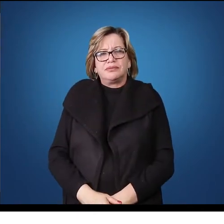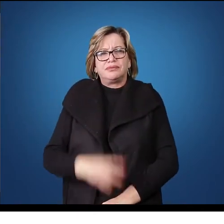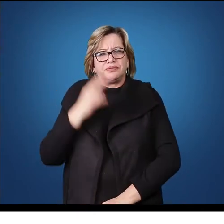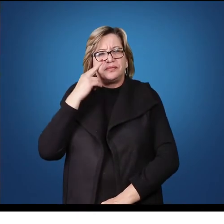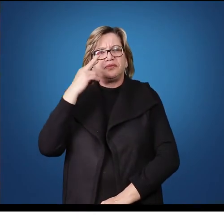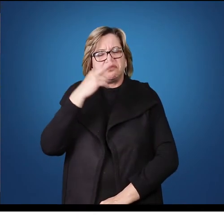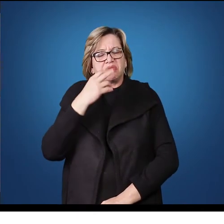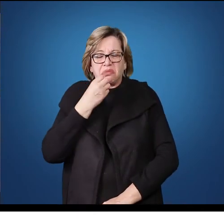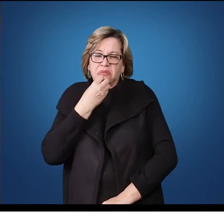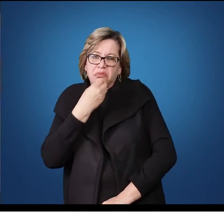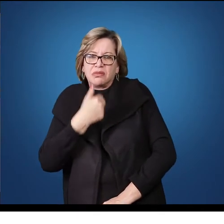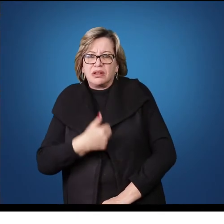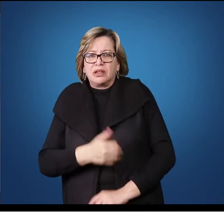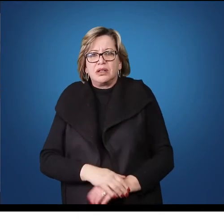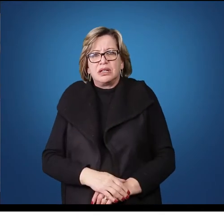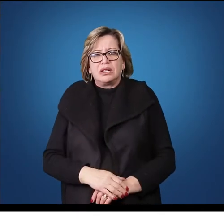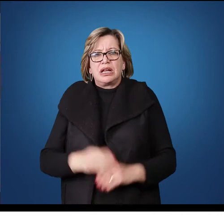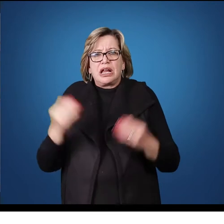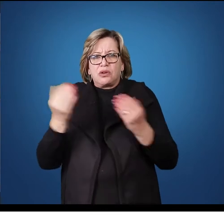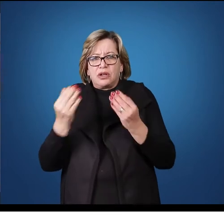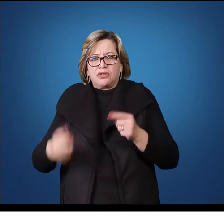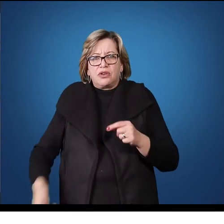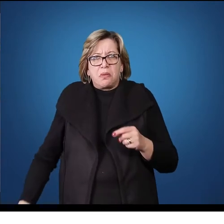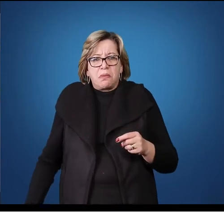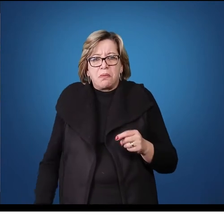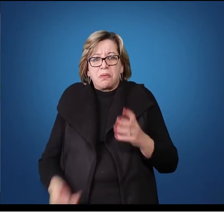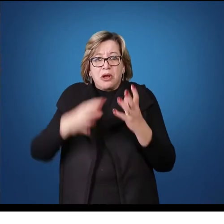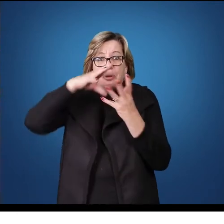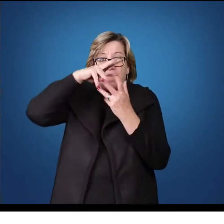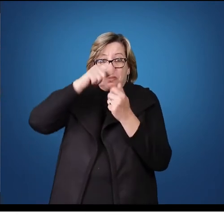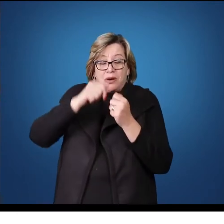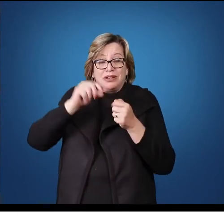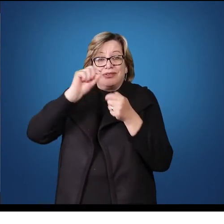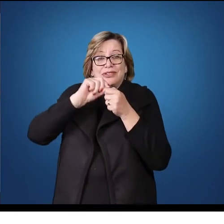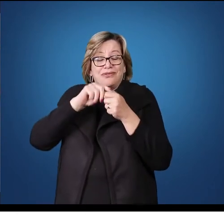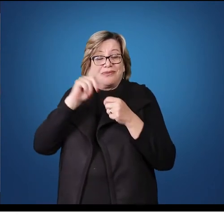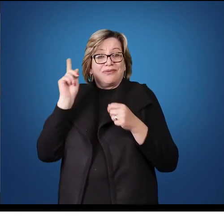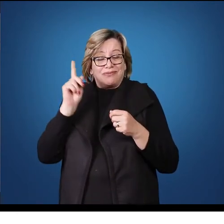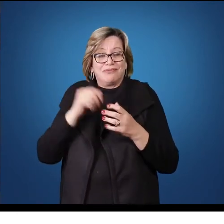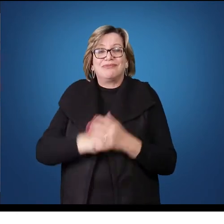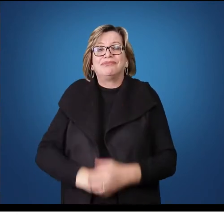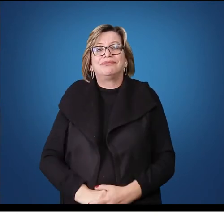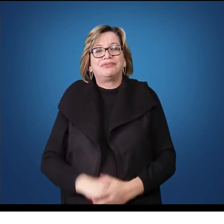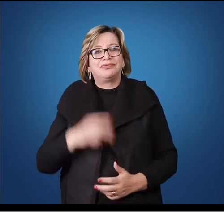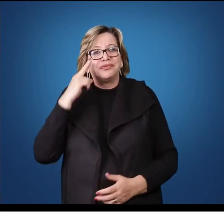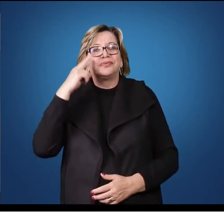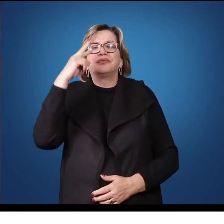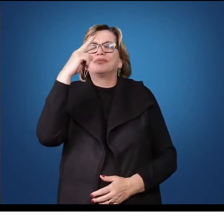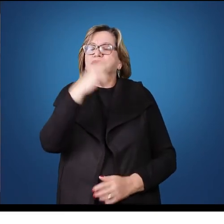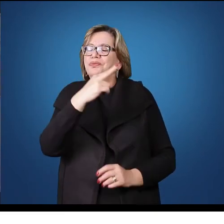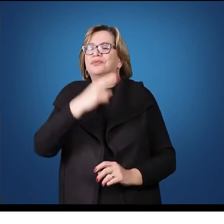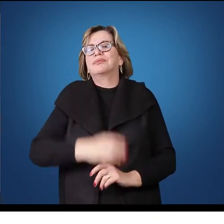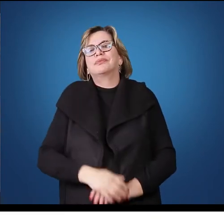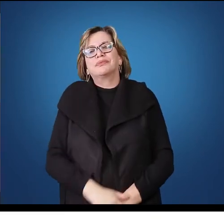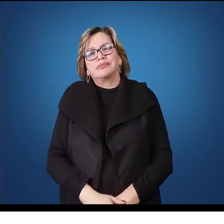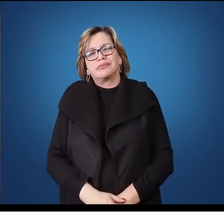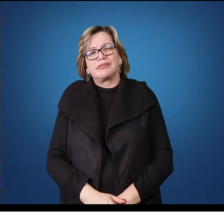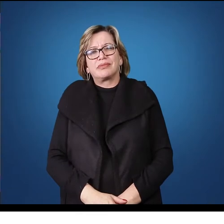Isso, excelente. Agora eu vou lançar essa bola para você e você vai fazer esse ataque no fundo da quadra, ok? Vamos lá.